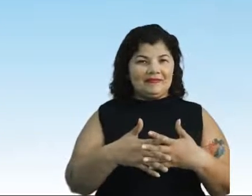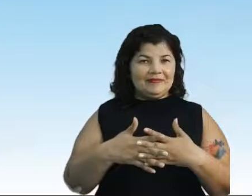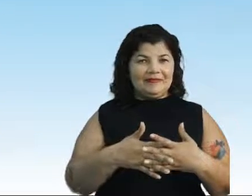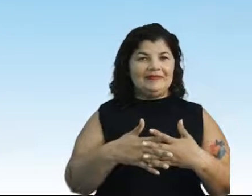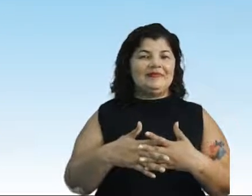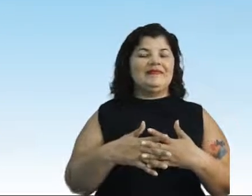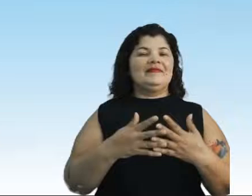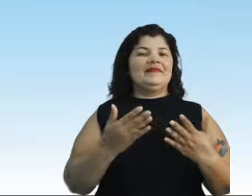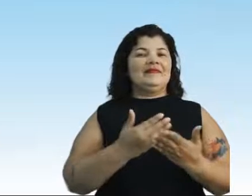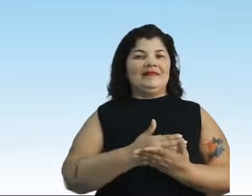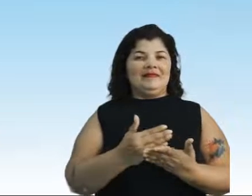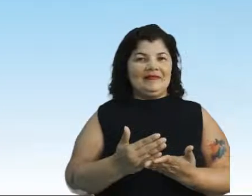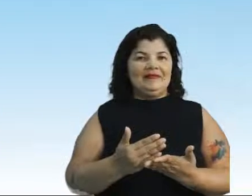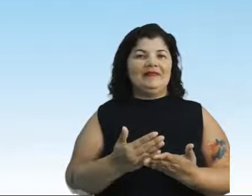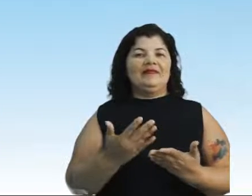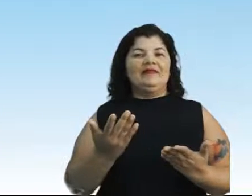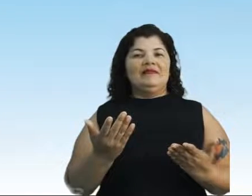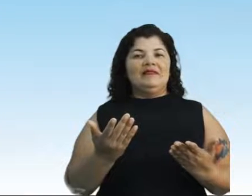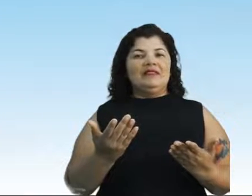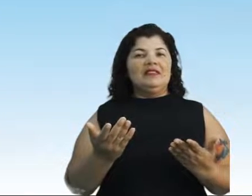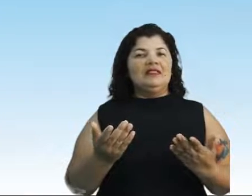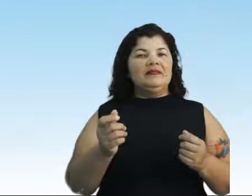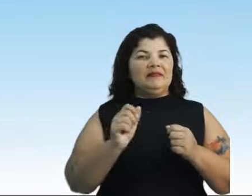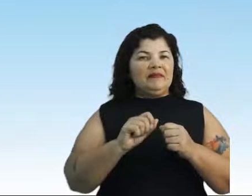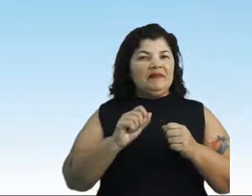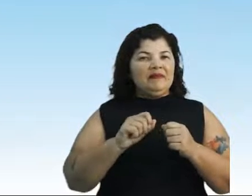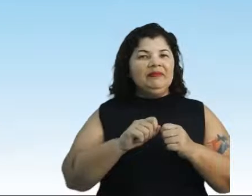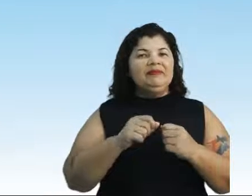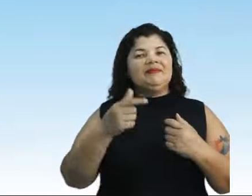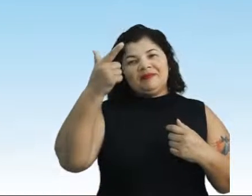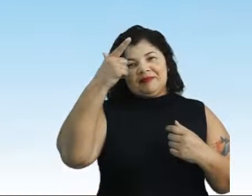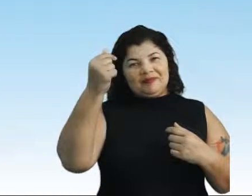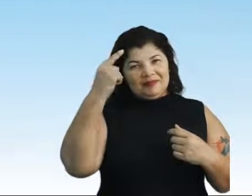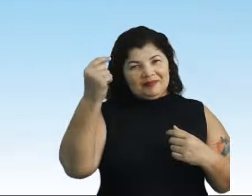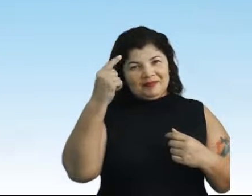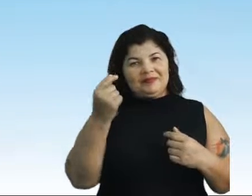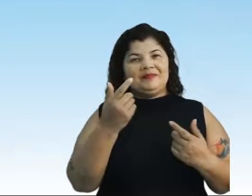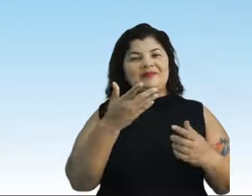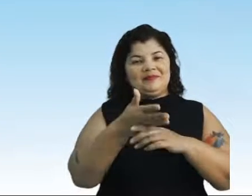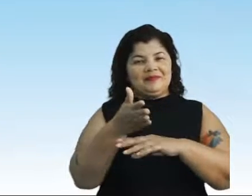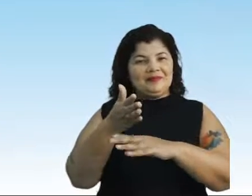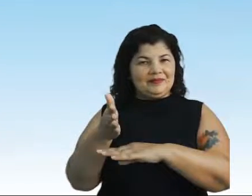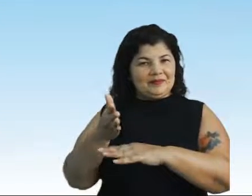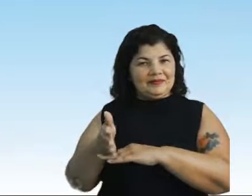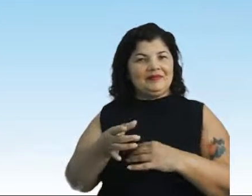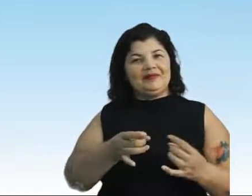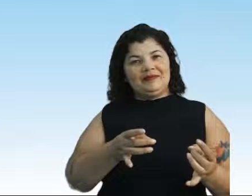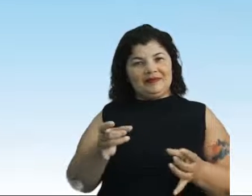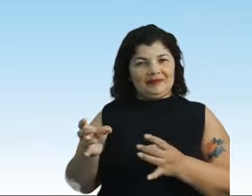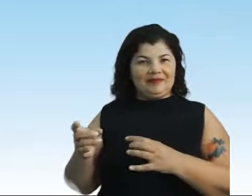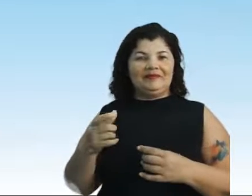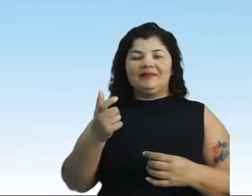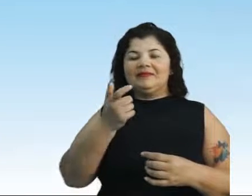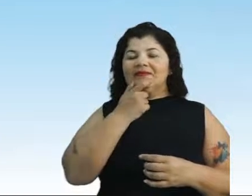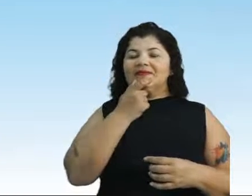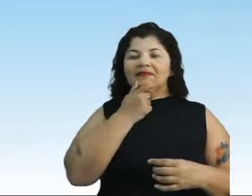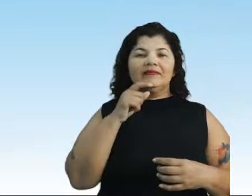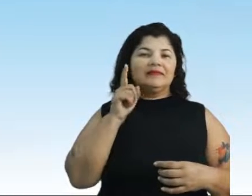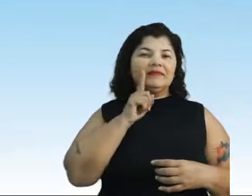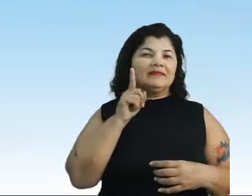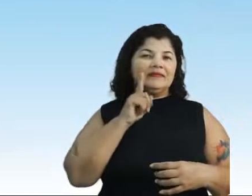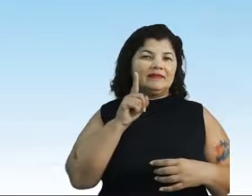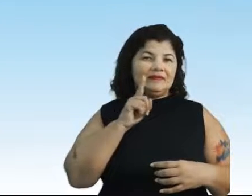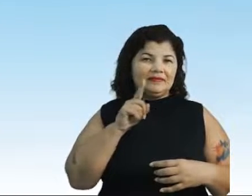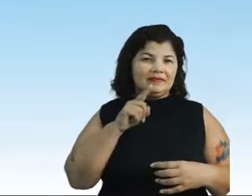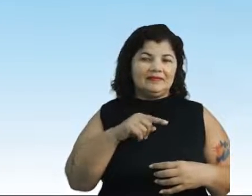essas carroças começaram a atender alguns universitários de algumas grandes universidades, tanto na Inglaterra quanto nos Estados Unidos,